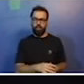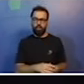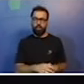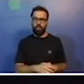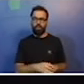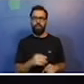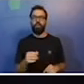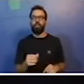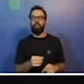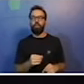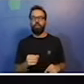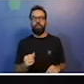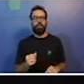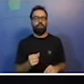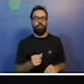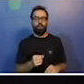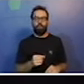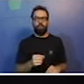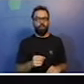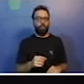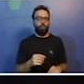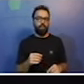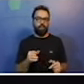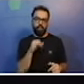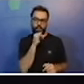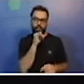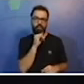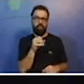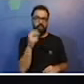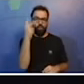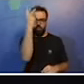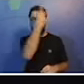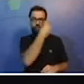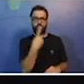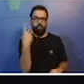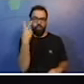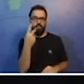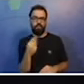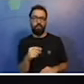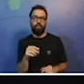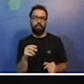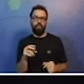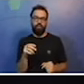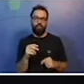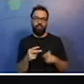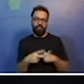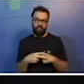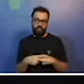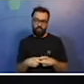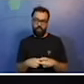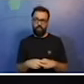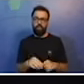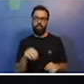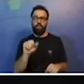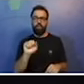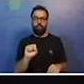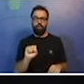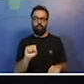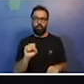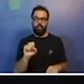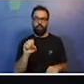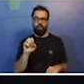com a palavrinha 2 horas. Por quê? Indicando hora. Outro exemplo. Daqui até lá é